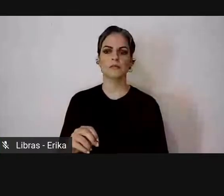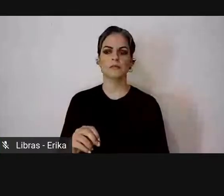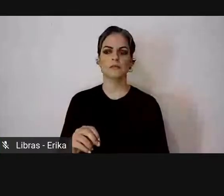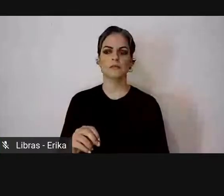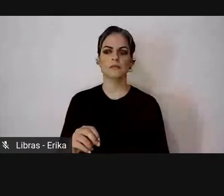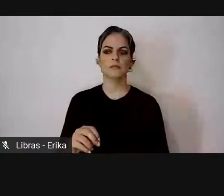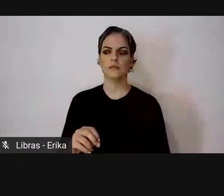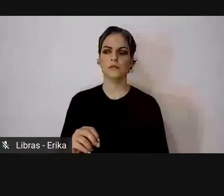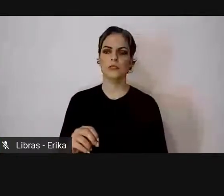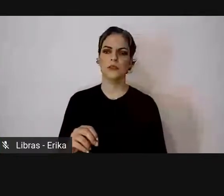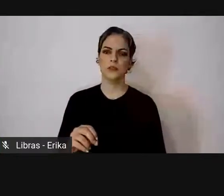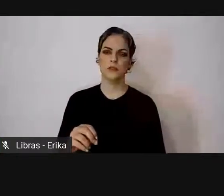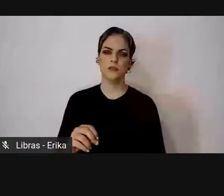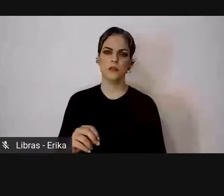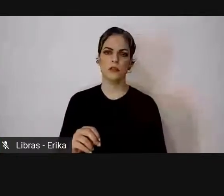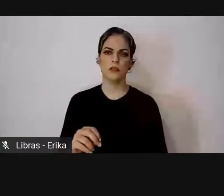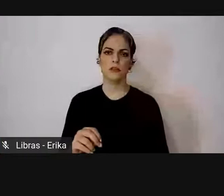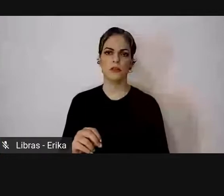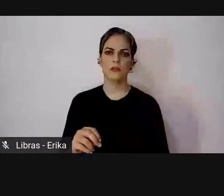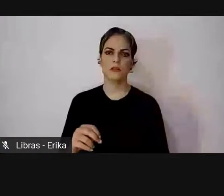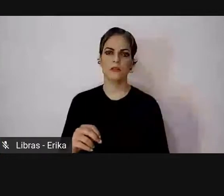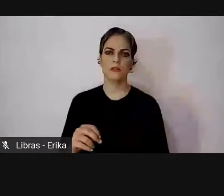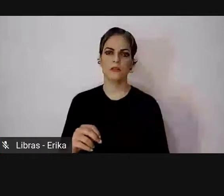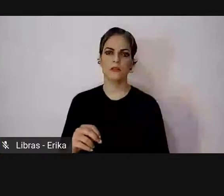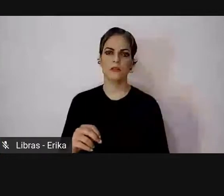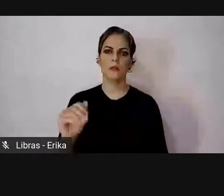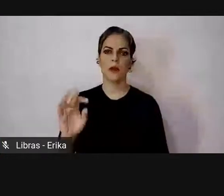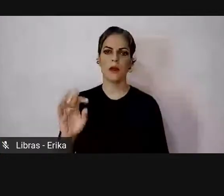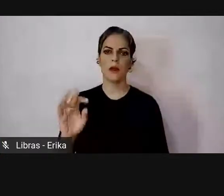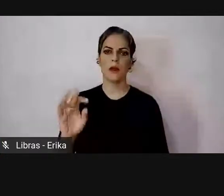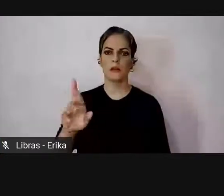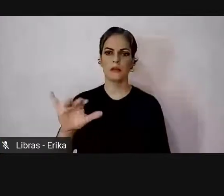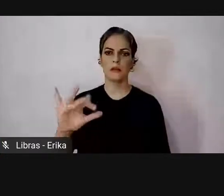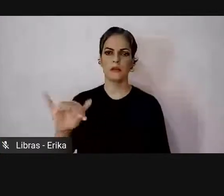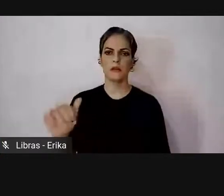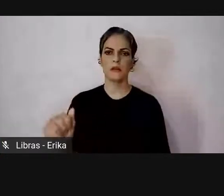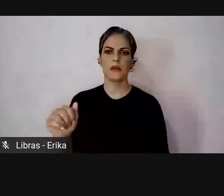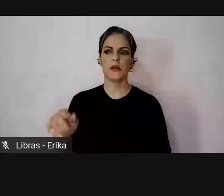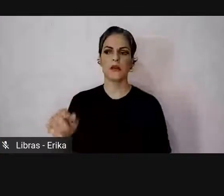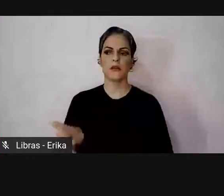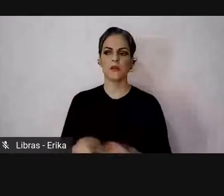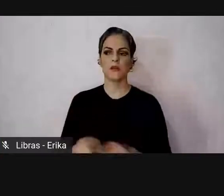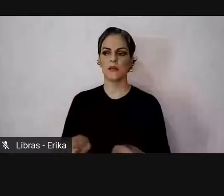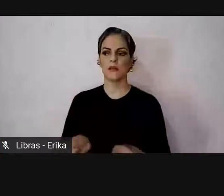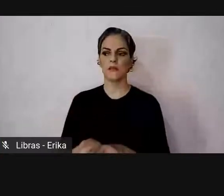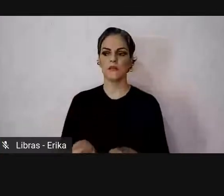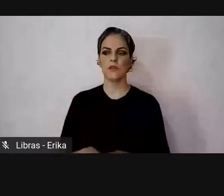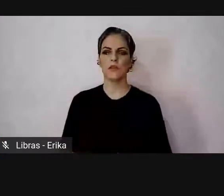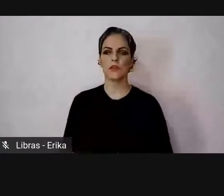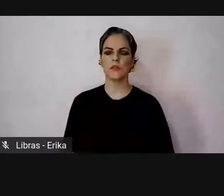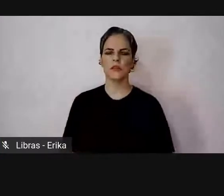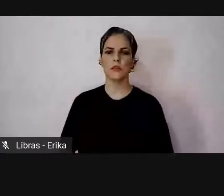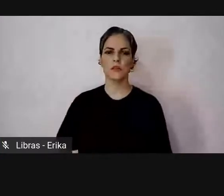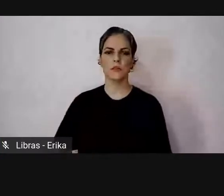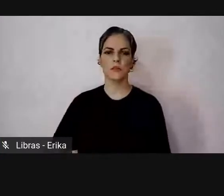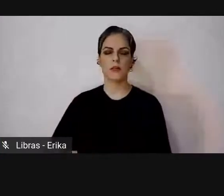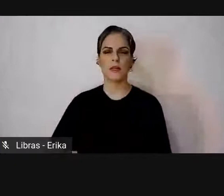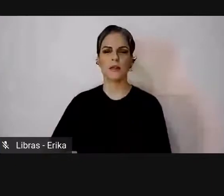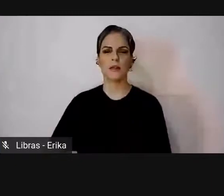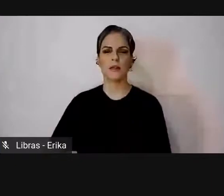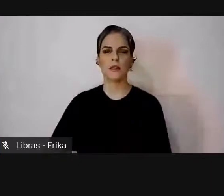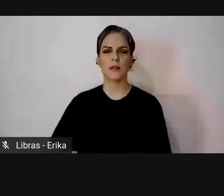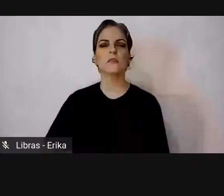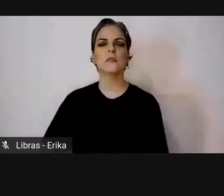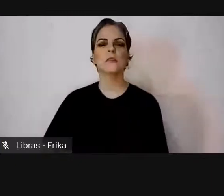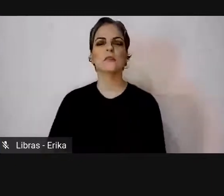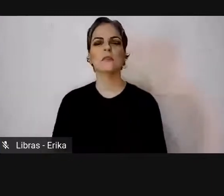havia também recebido acerca dessa demanda da Secretaria da Mulher, e como eu estava